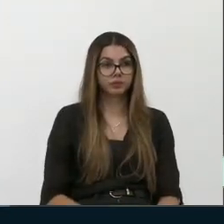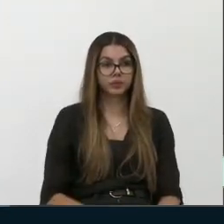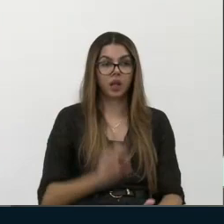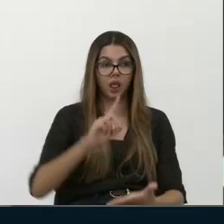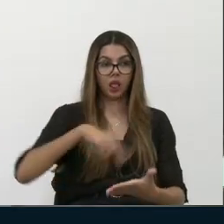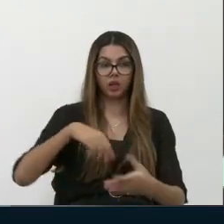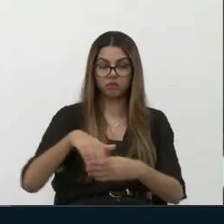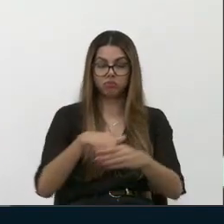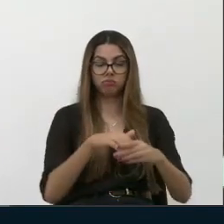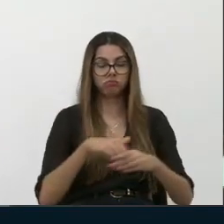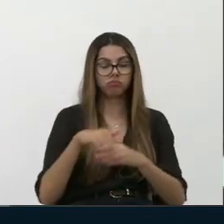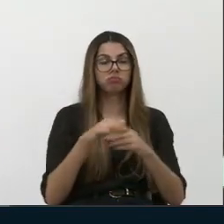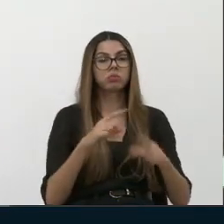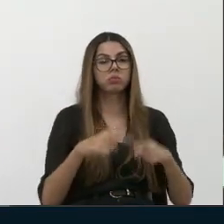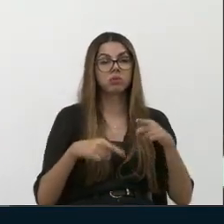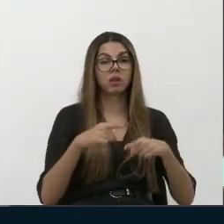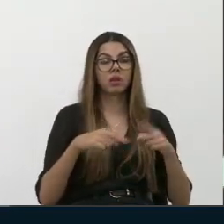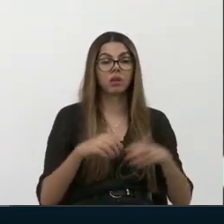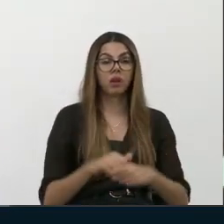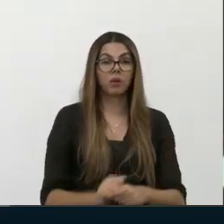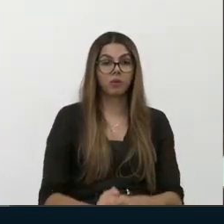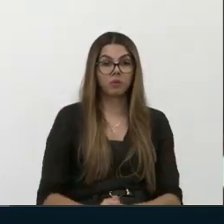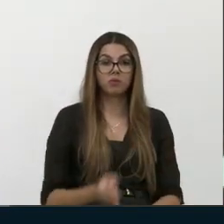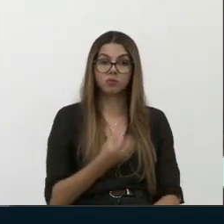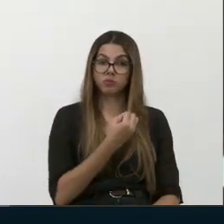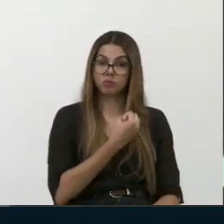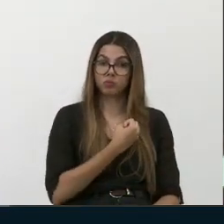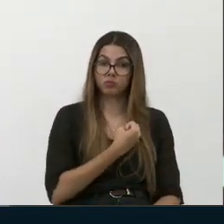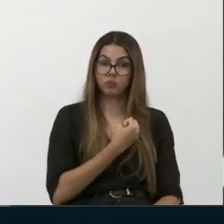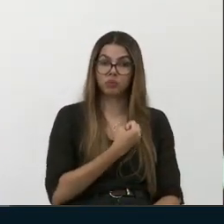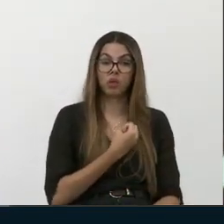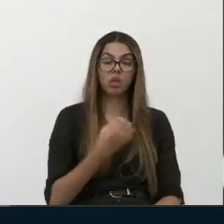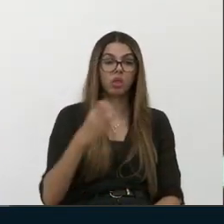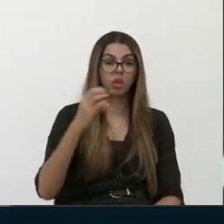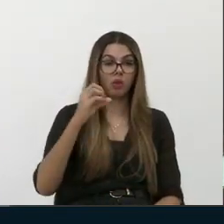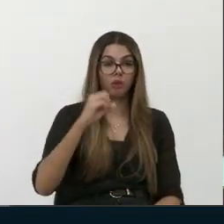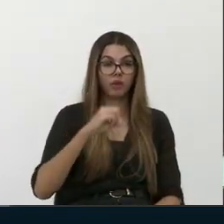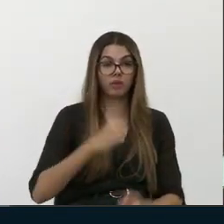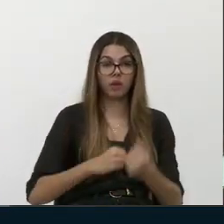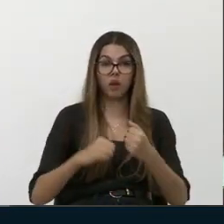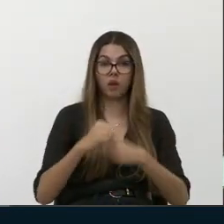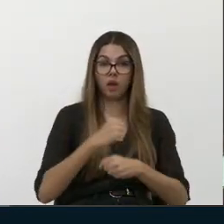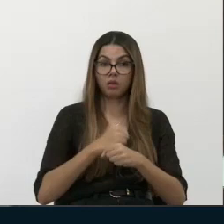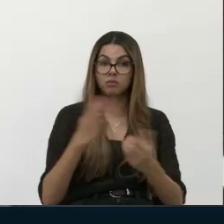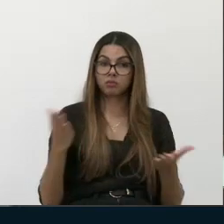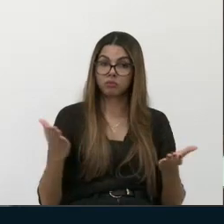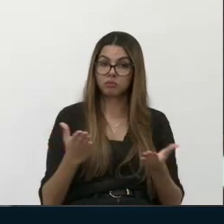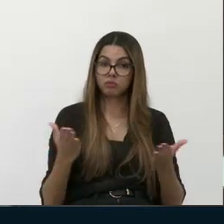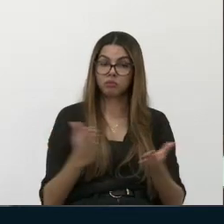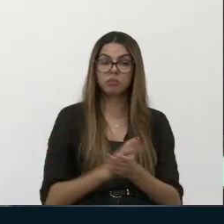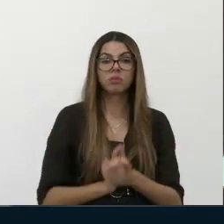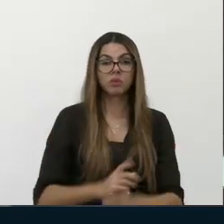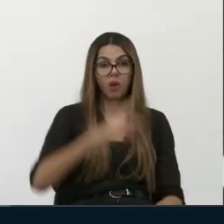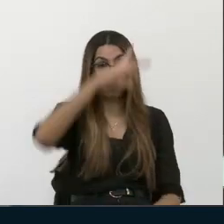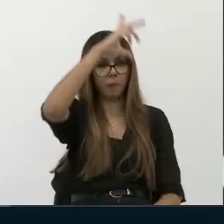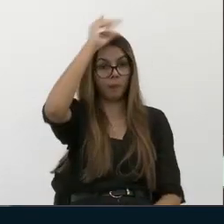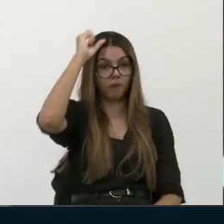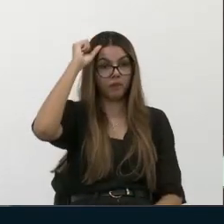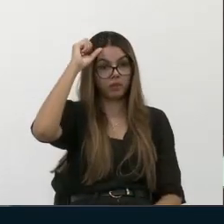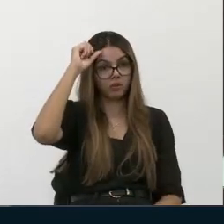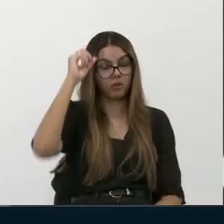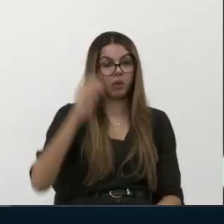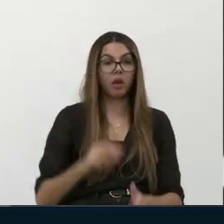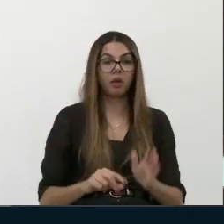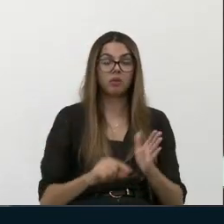Leitura, discussão e votação do requerimento de informação número 90/2024. Informações sobre o contrato firmado entre a Prefeitura e o